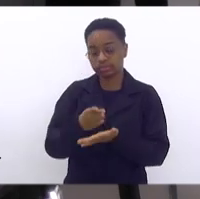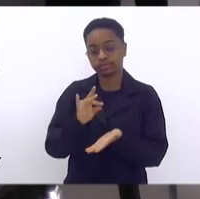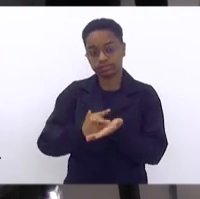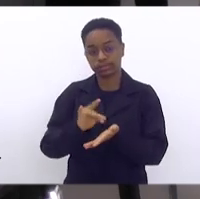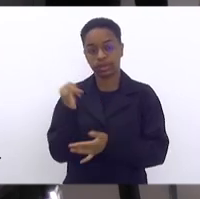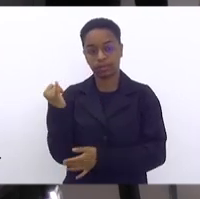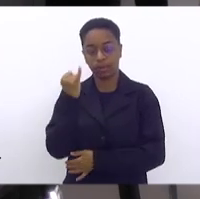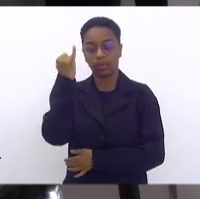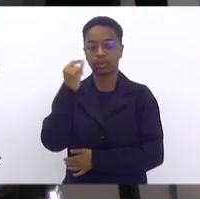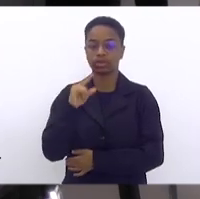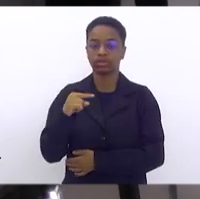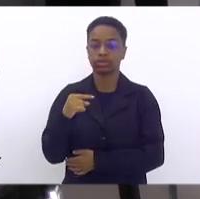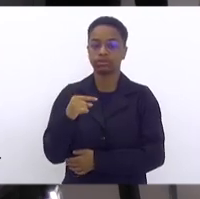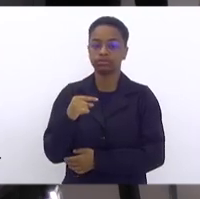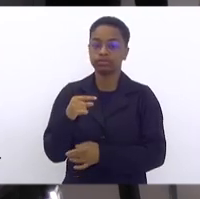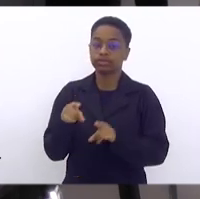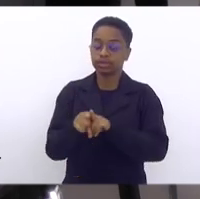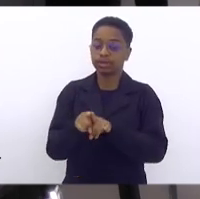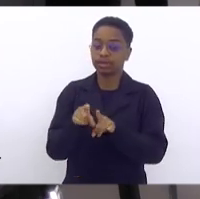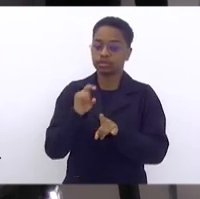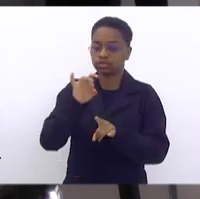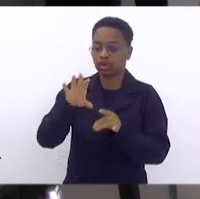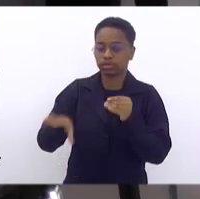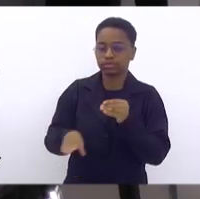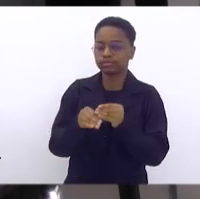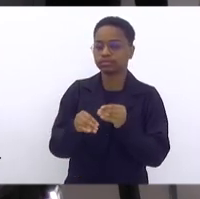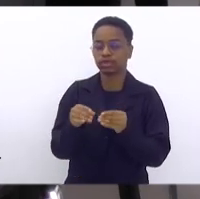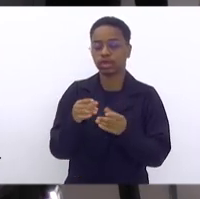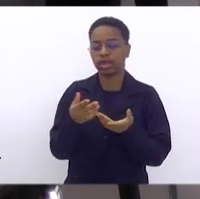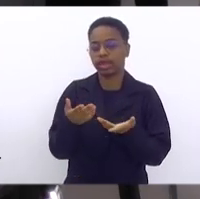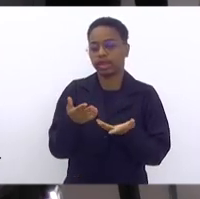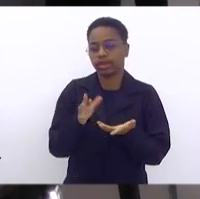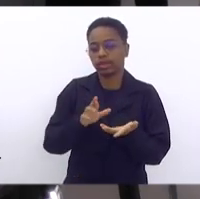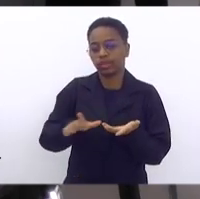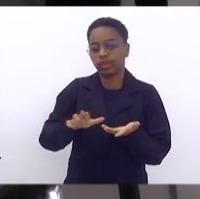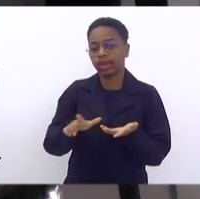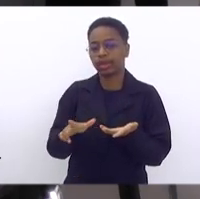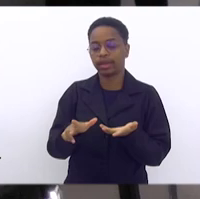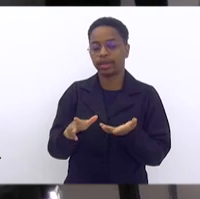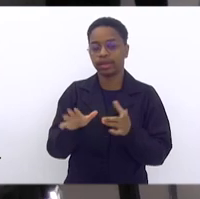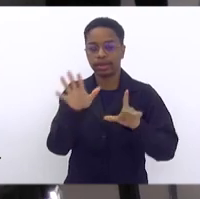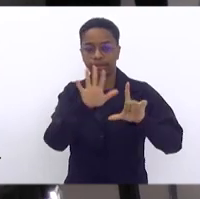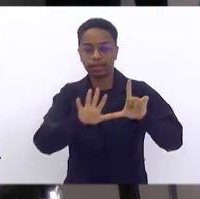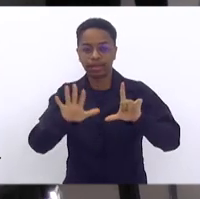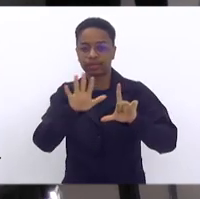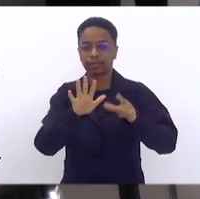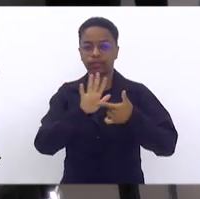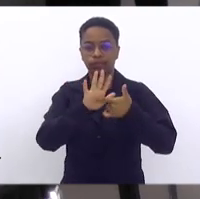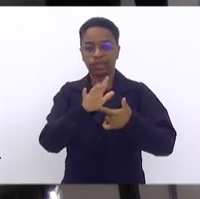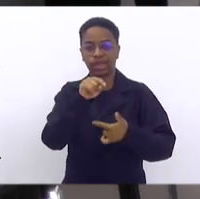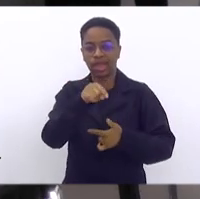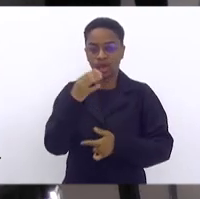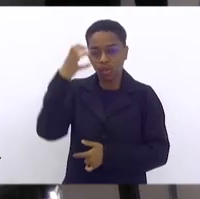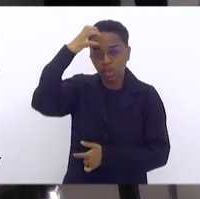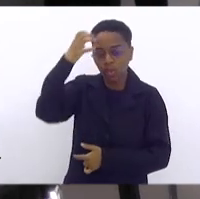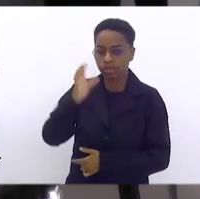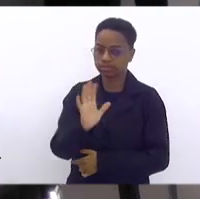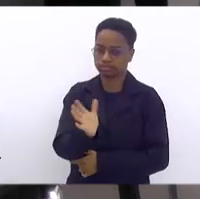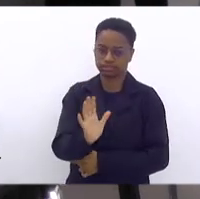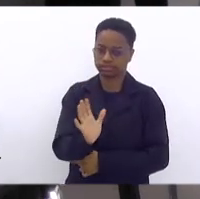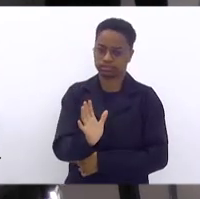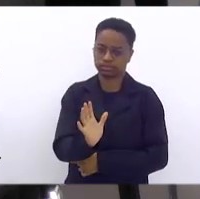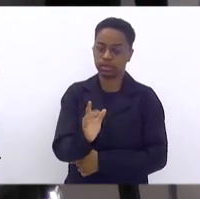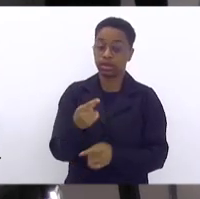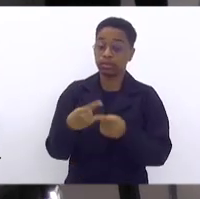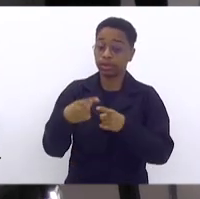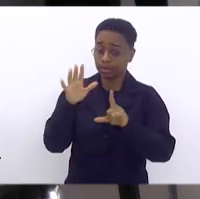importante. E só realizar um adendo, assim, que não se trata de colocar as plataformas como vilãs, não, né? As plataformas